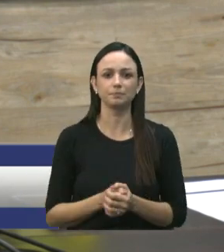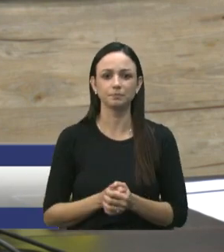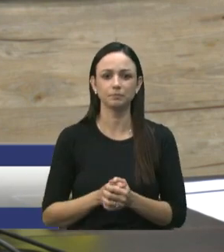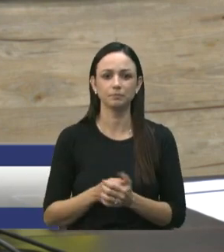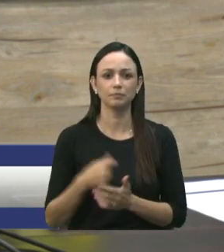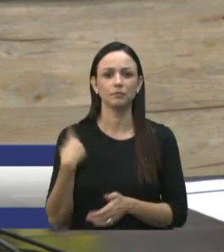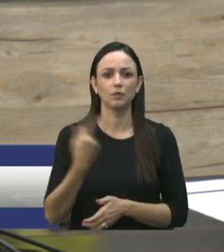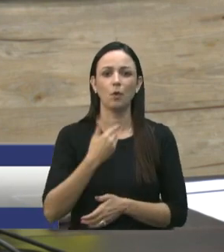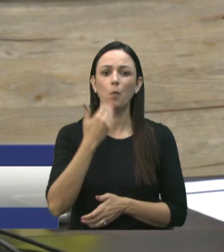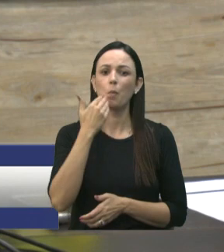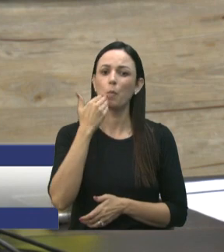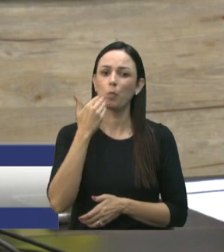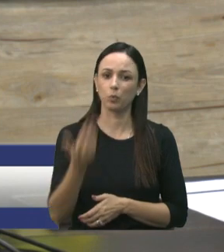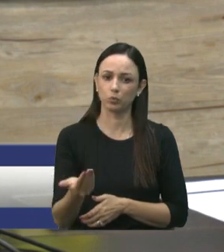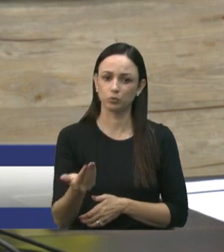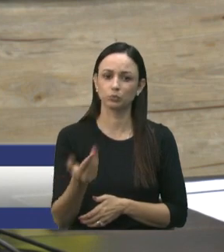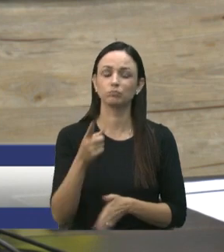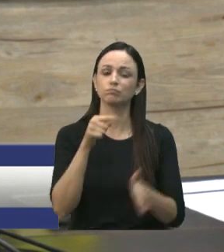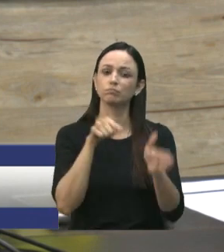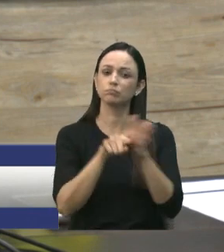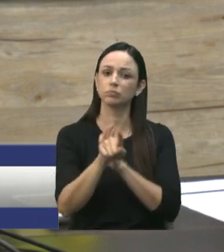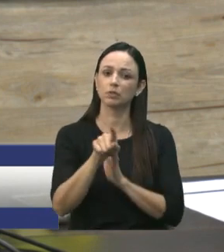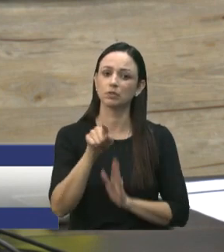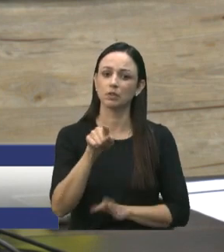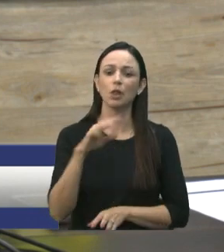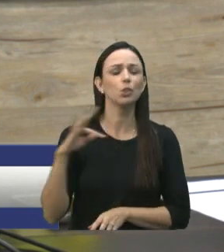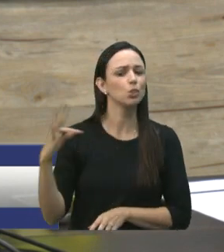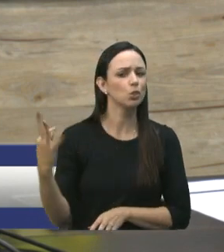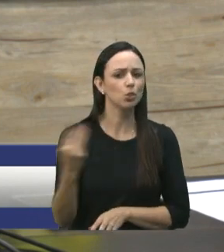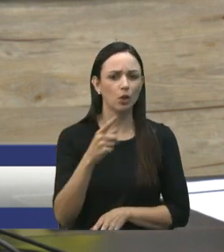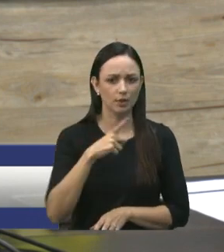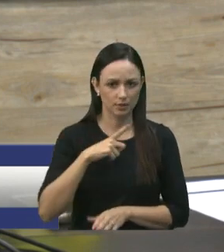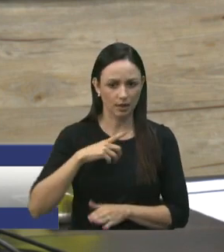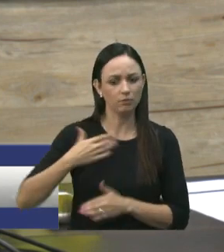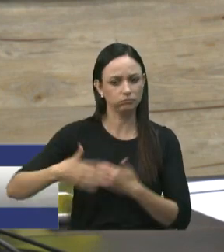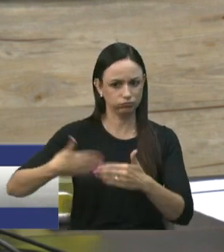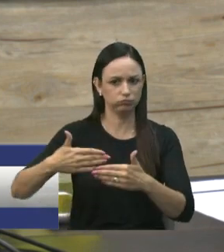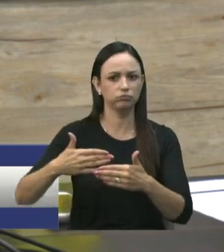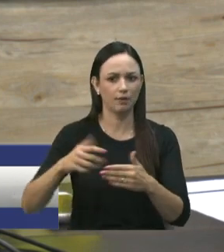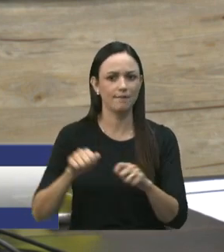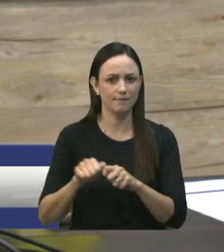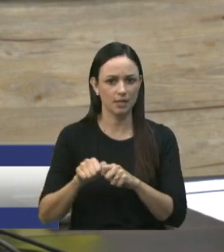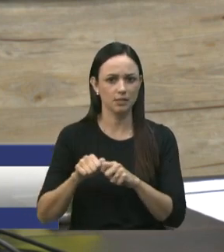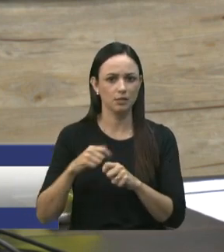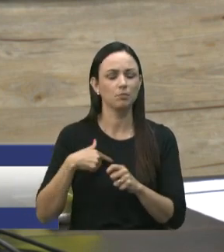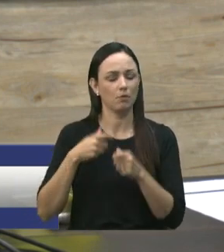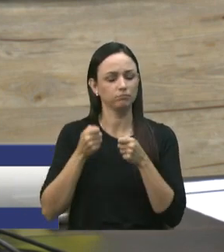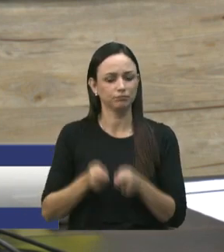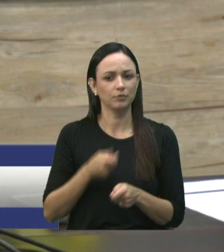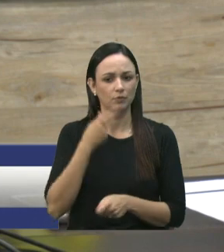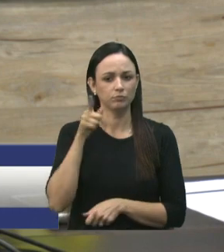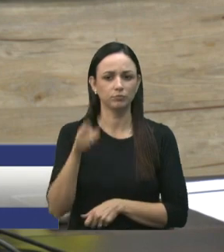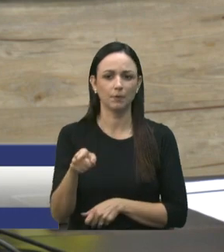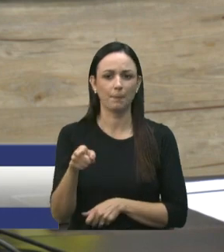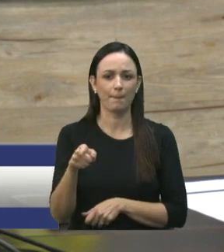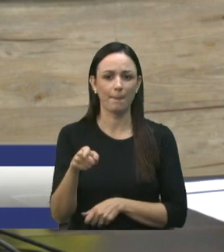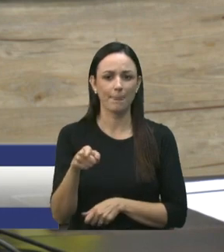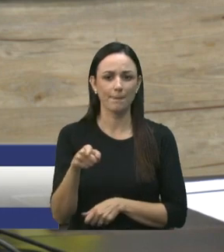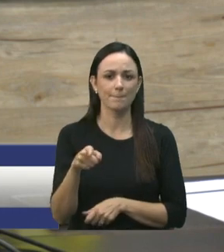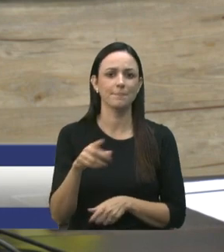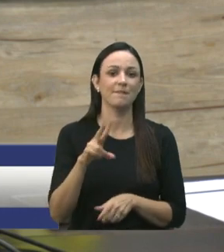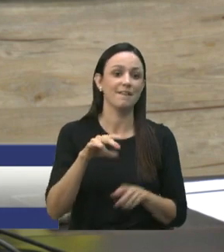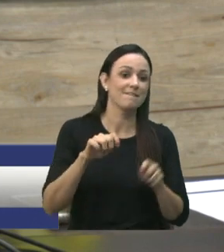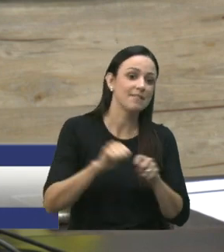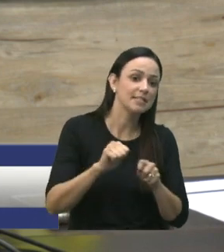que o senhor faça, então, uma indagação, mas todas elas estão em andamento. Isso eu posso afirmar ao senhor. Quanto à